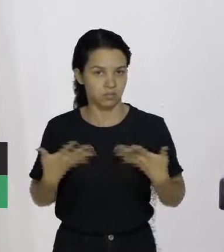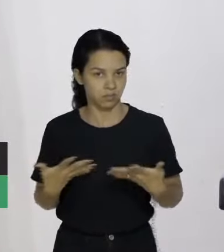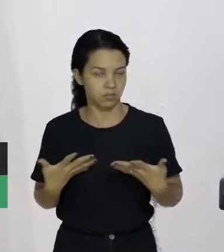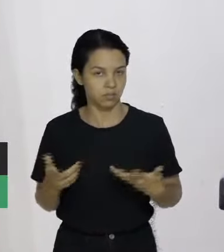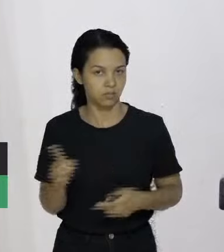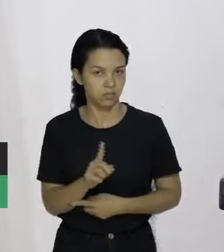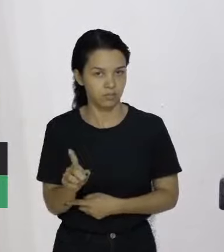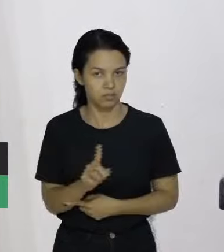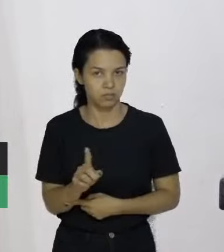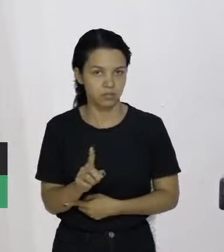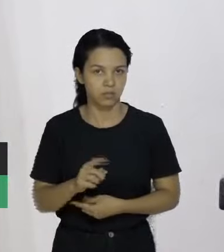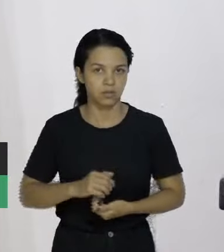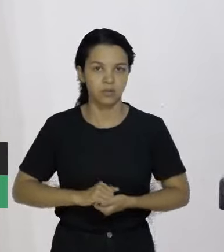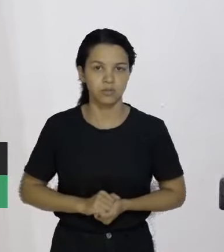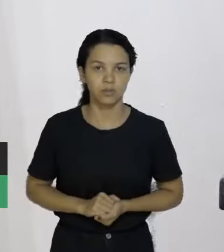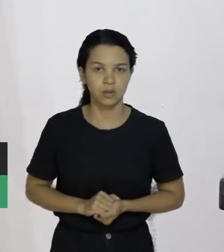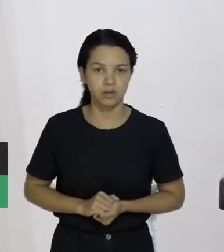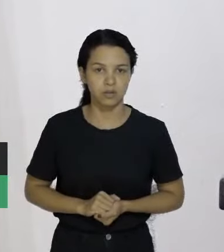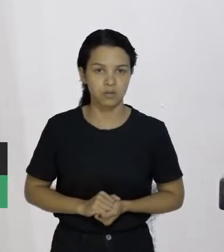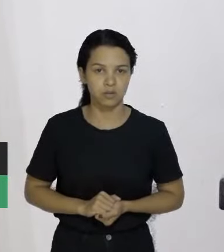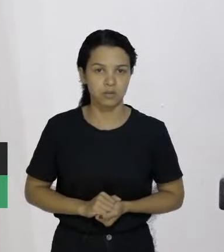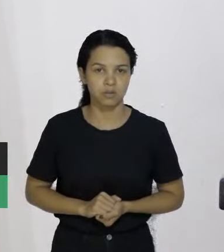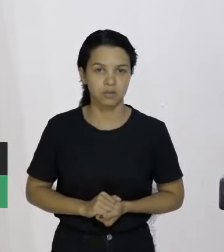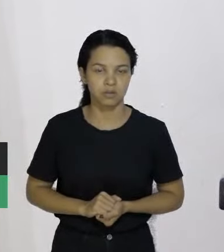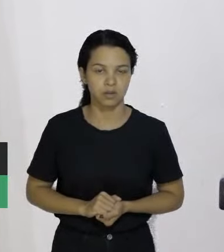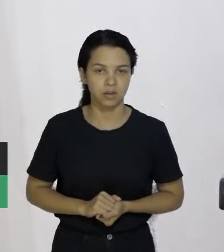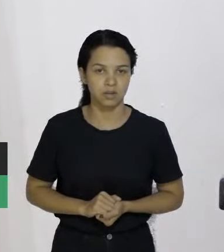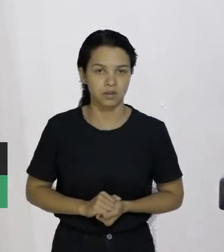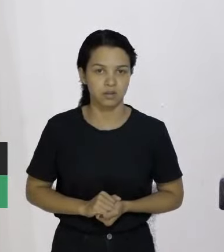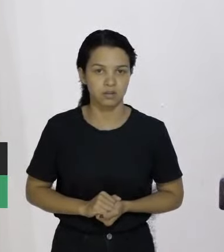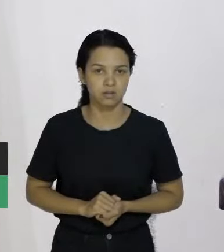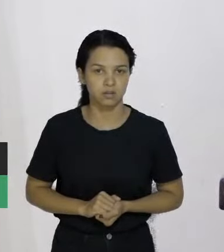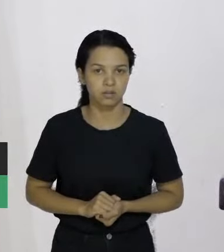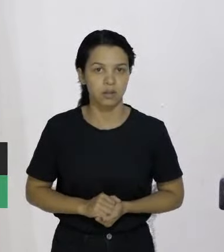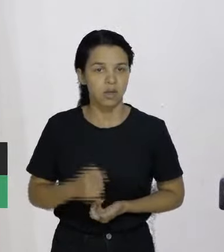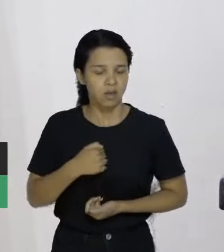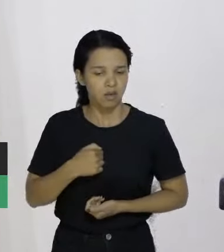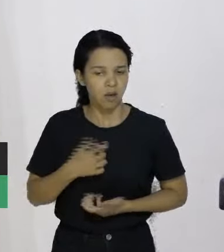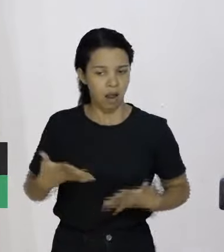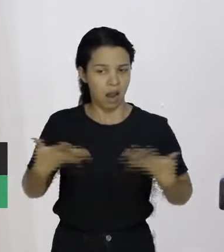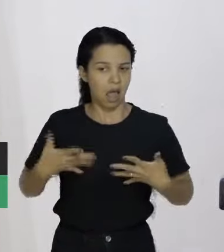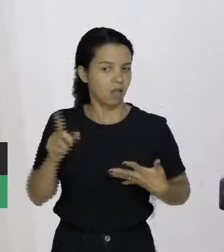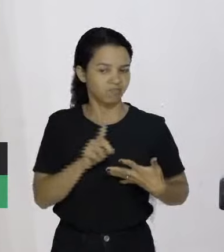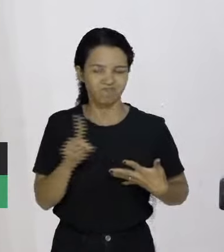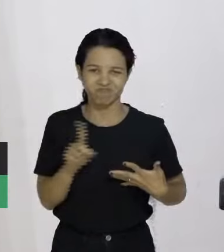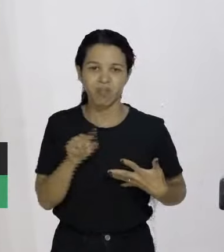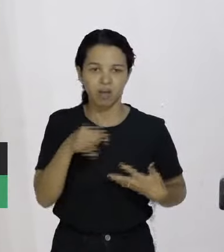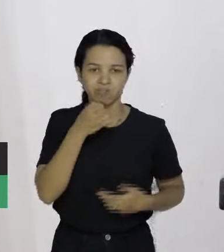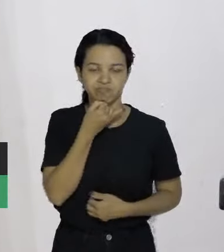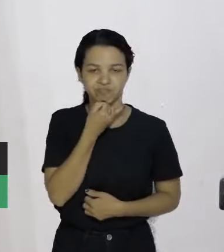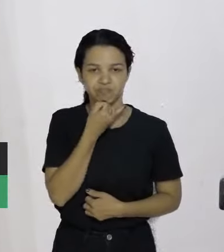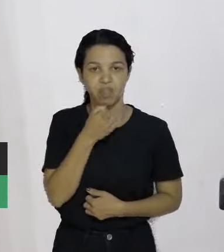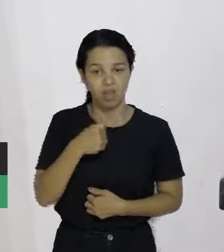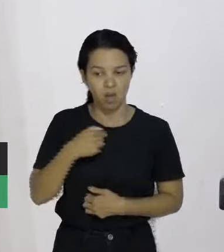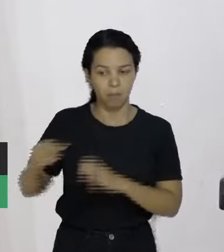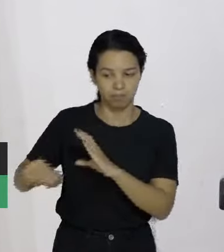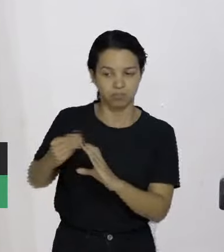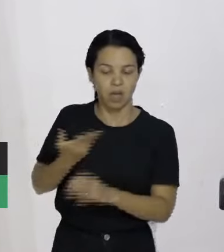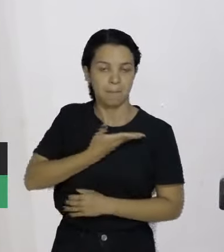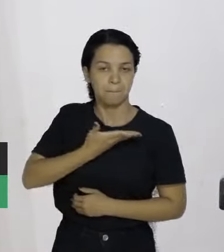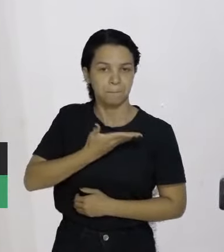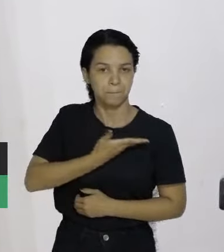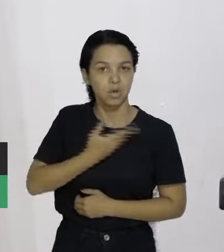como trouxe aqui o deputado eu recebi uma mensagem do meu amigo e Vereador